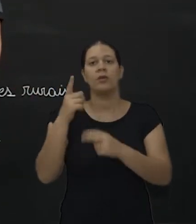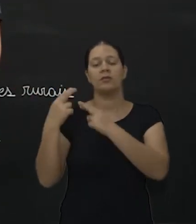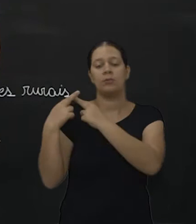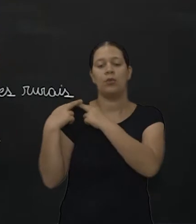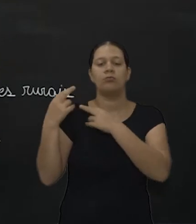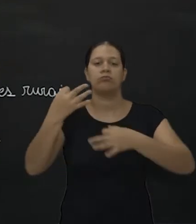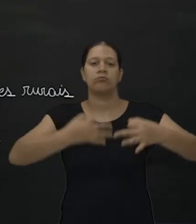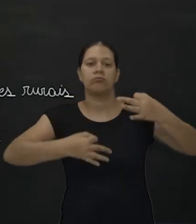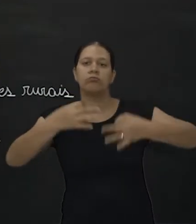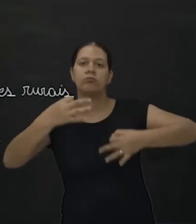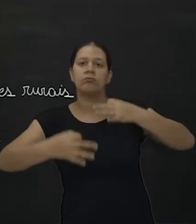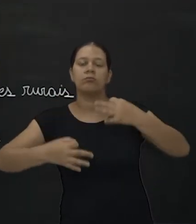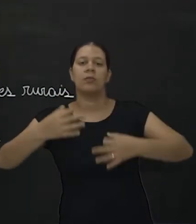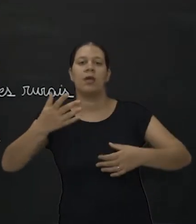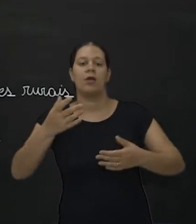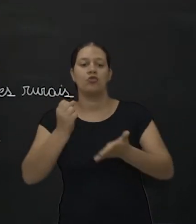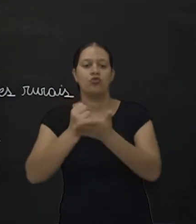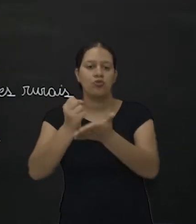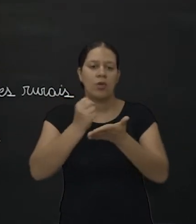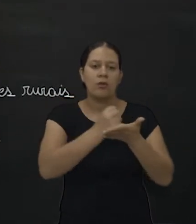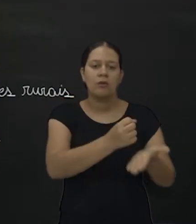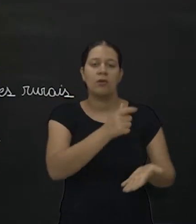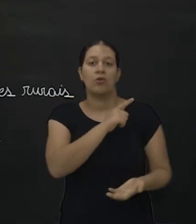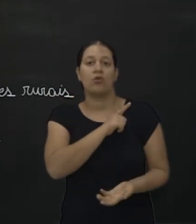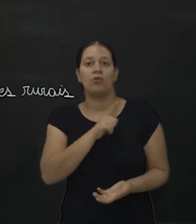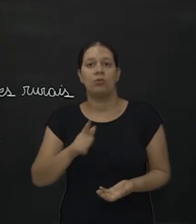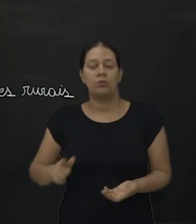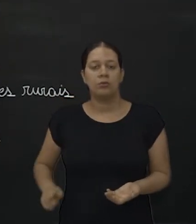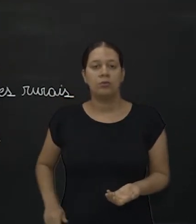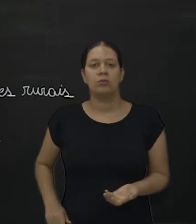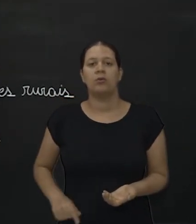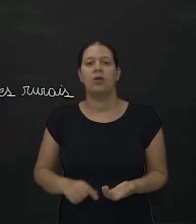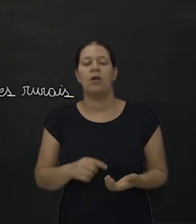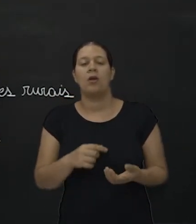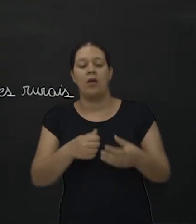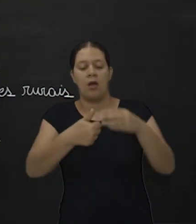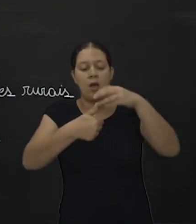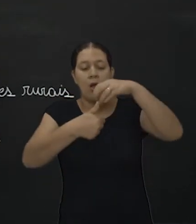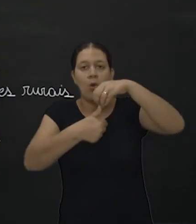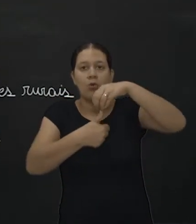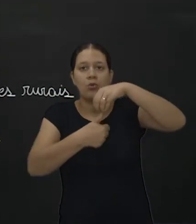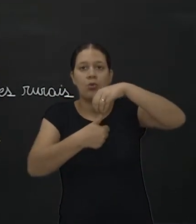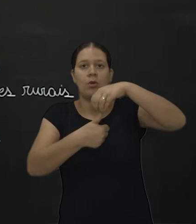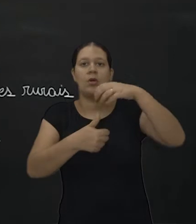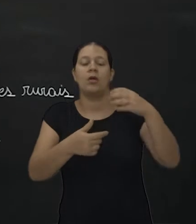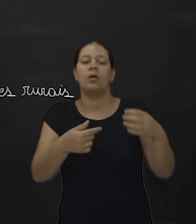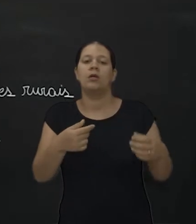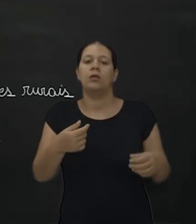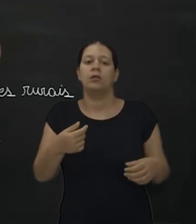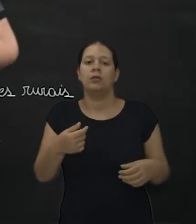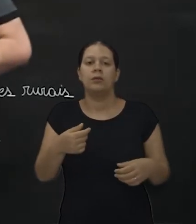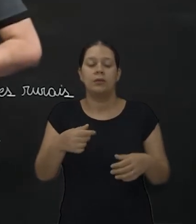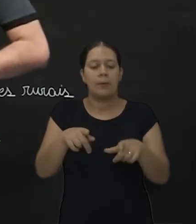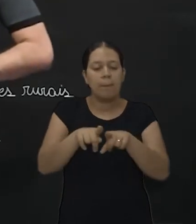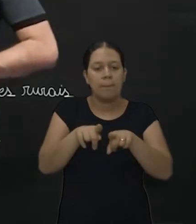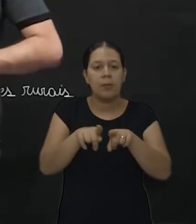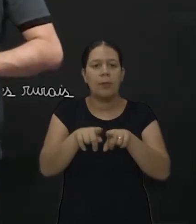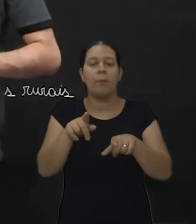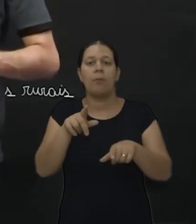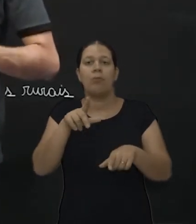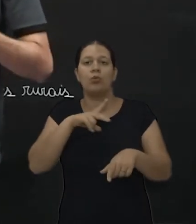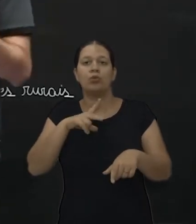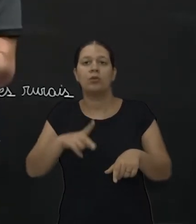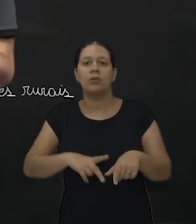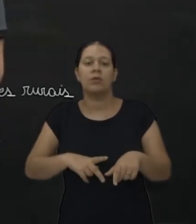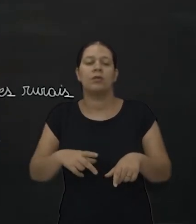ajudava na tarefa de governar a coroa e manter o domínio português. Anos mais tarde, foram